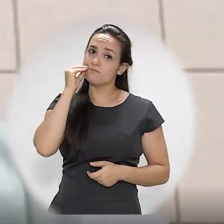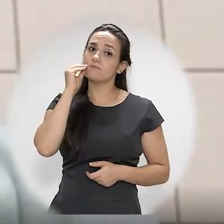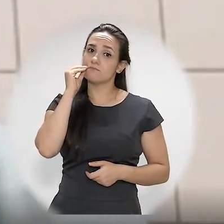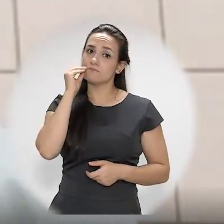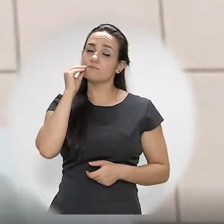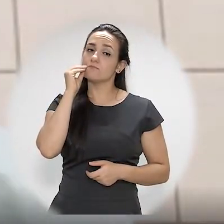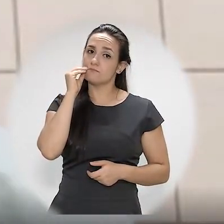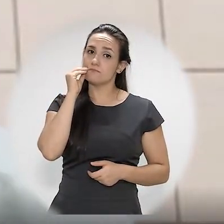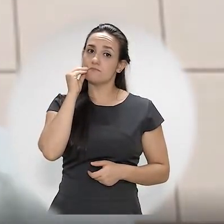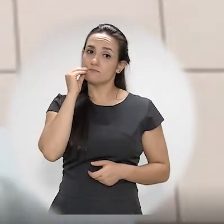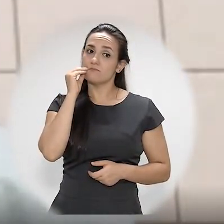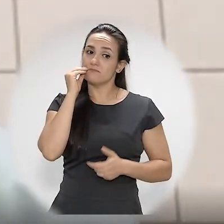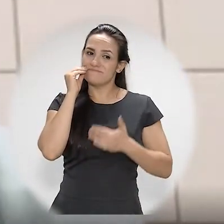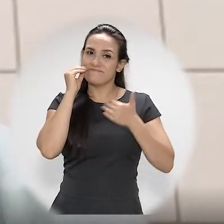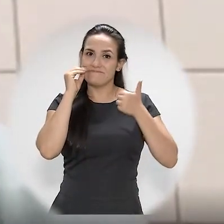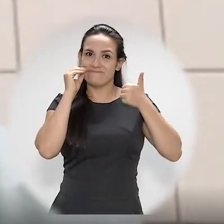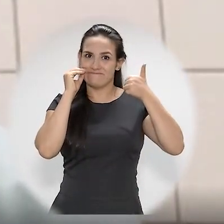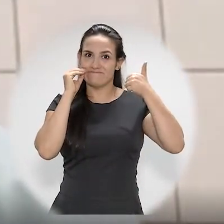se manter